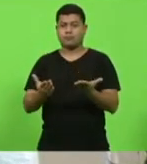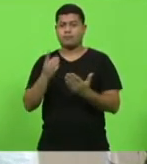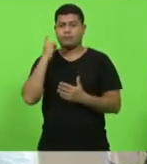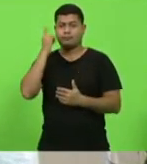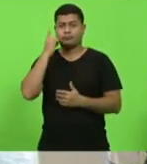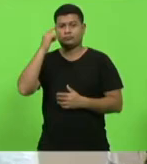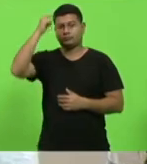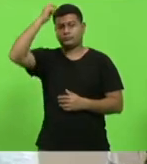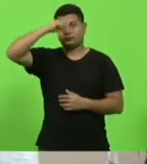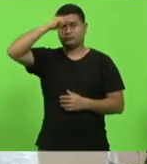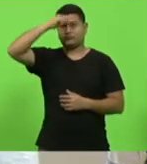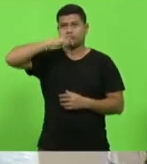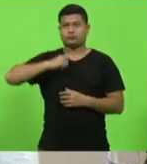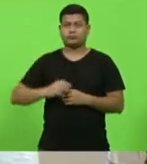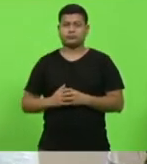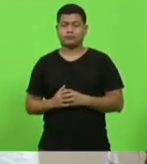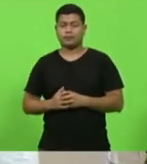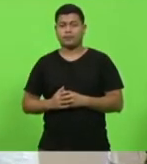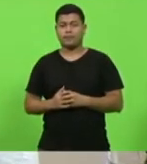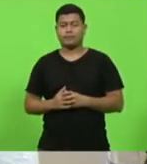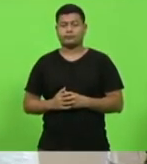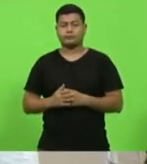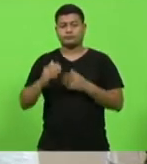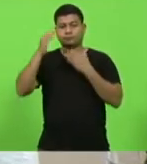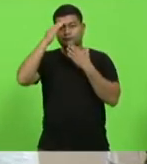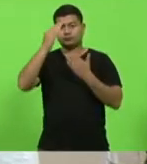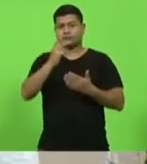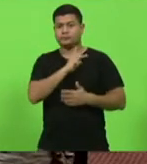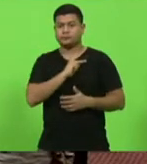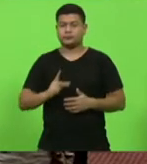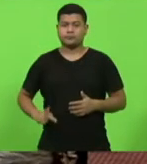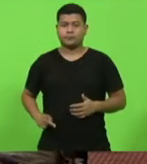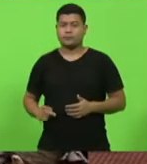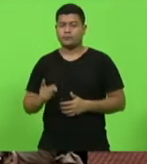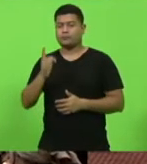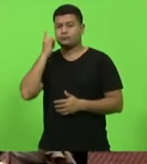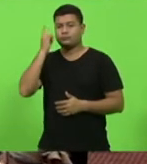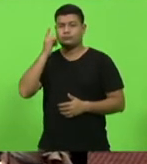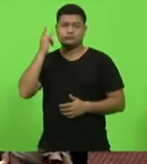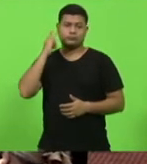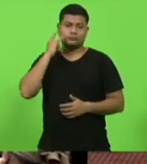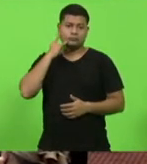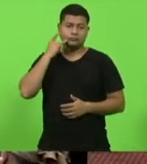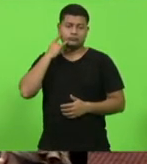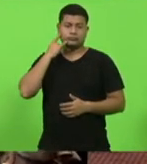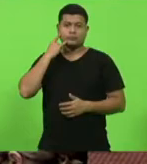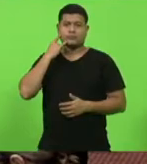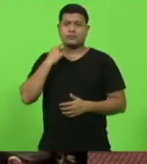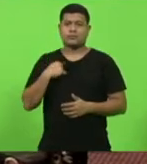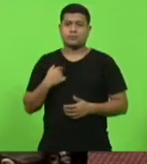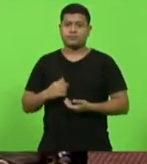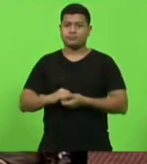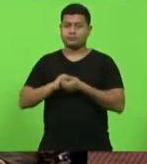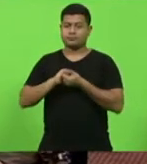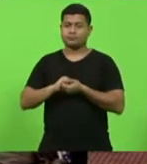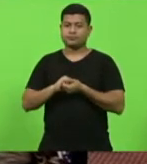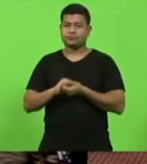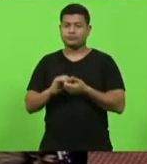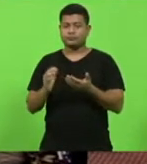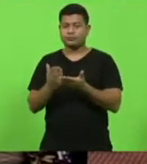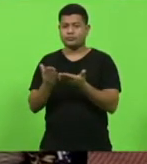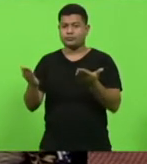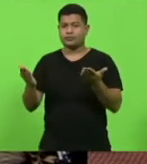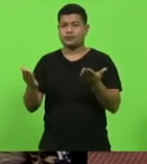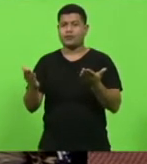do Maurício Cadillac obrigado ao senhor presidente do Hospital do norte de Natal eu passo cumprimento também